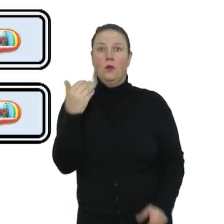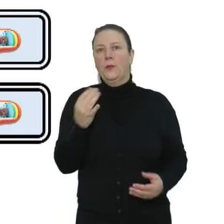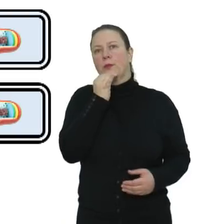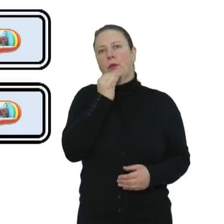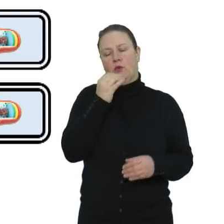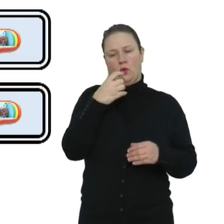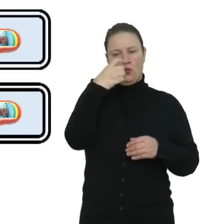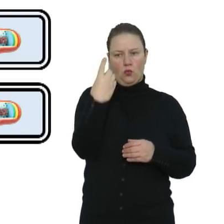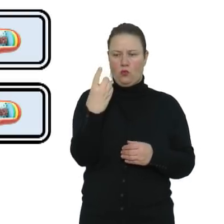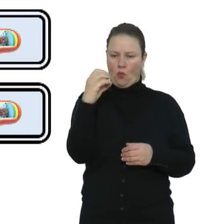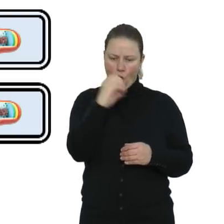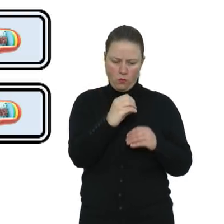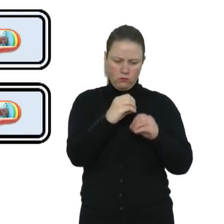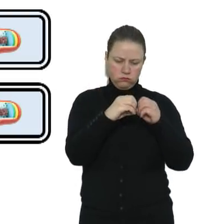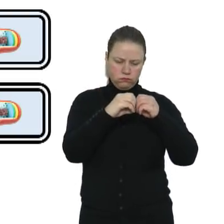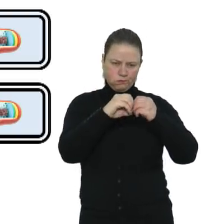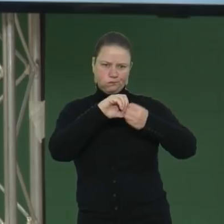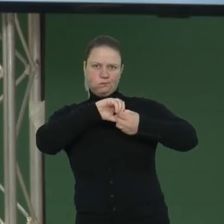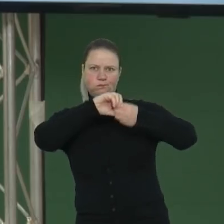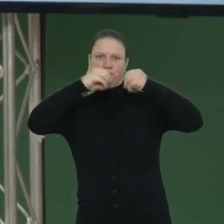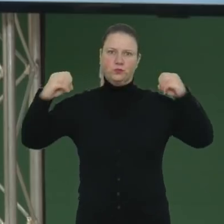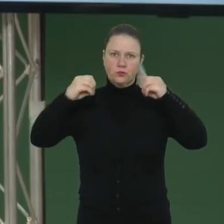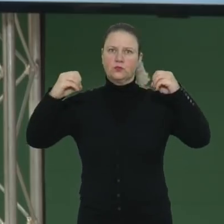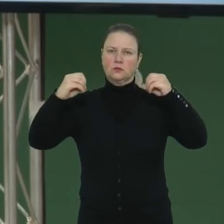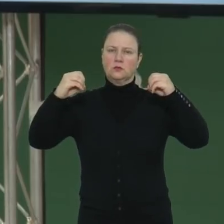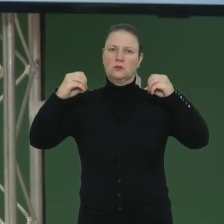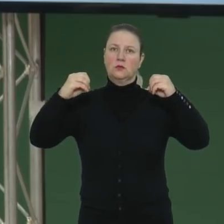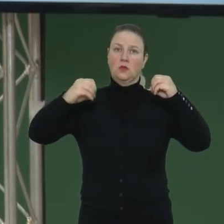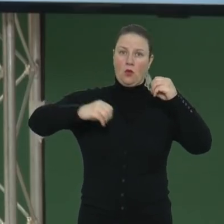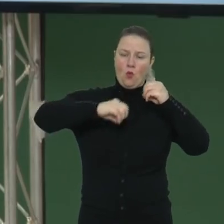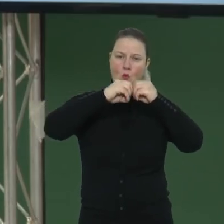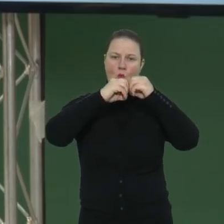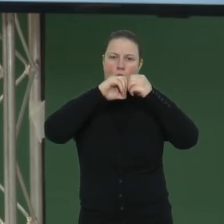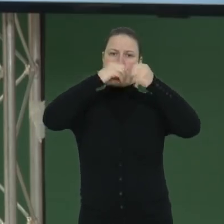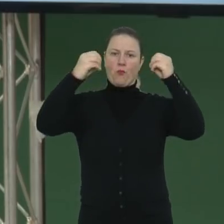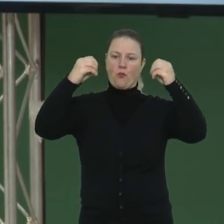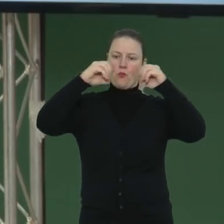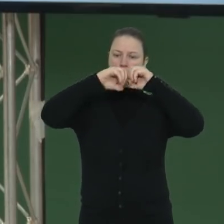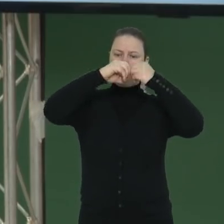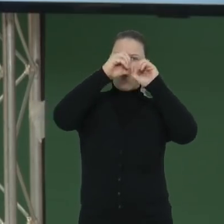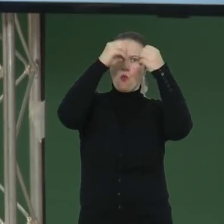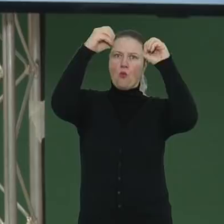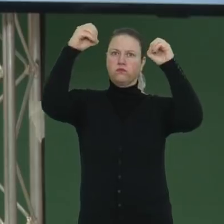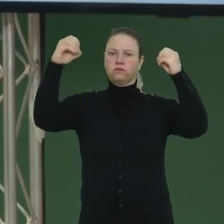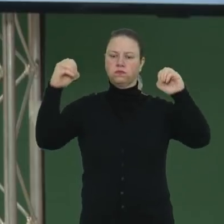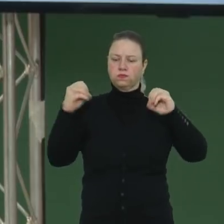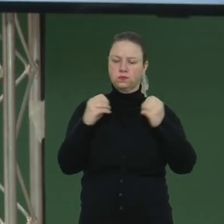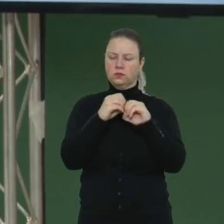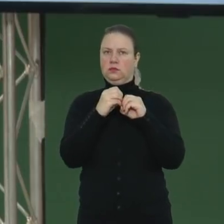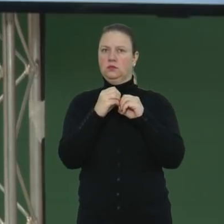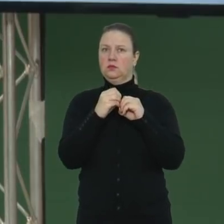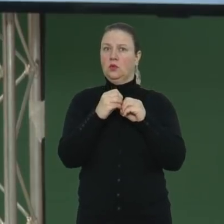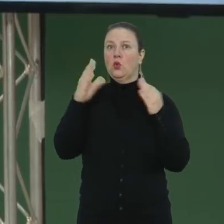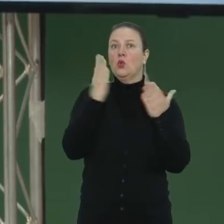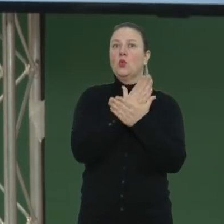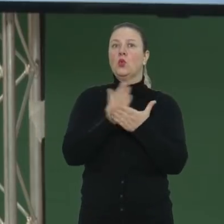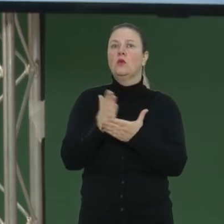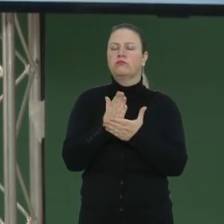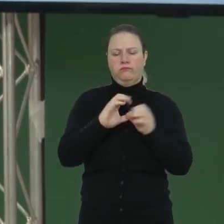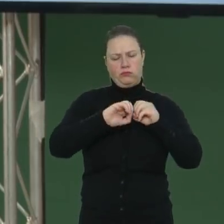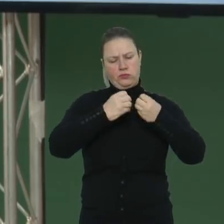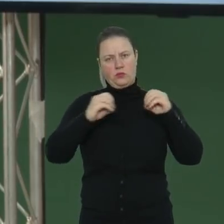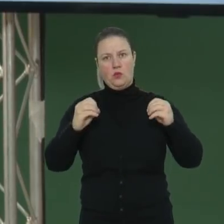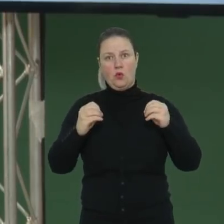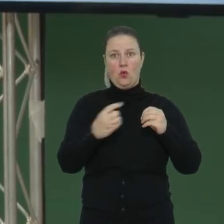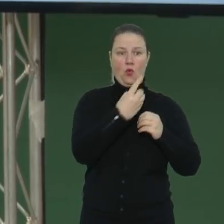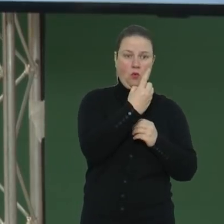vocês conseguem verificar o seguinte, que eu tenho uma bactéria e ela vai se dividindo, formando, ela mesma se divide, né, e forma outras